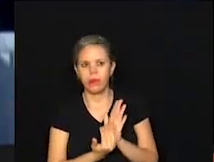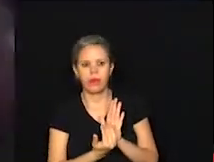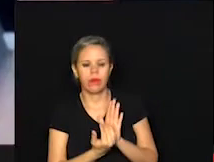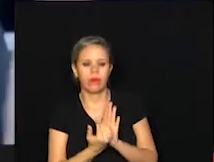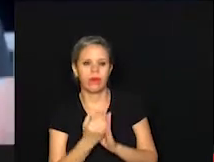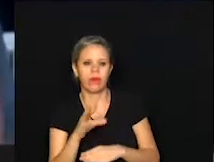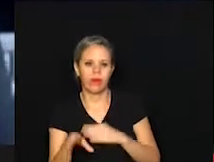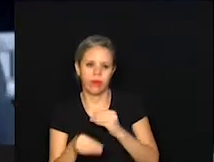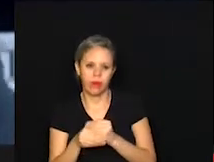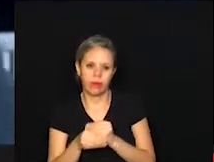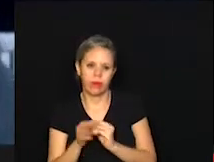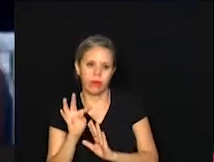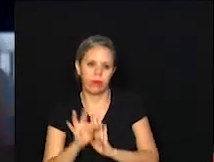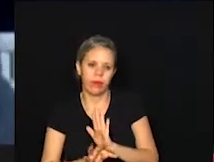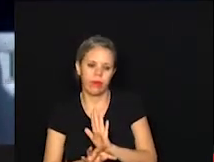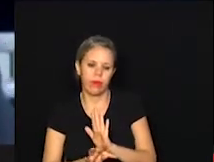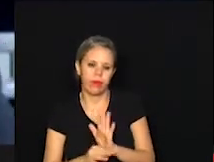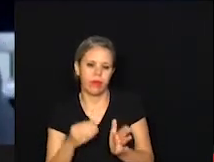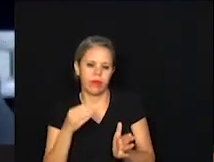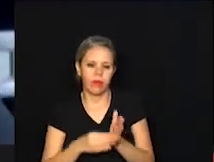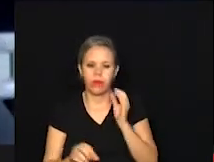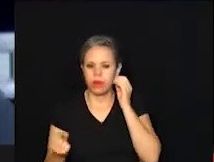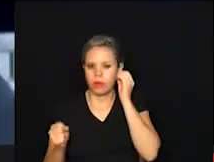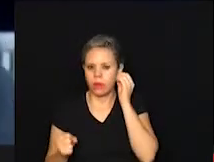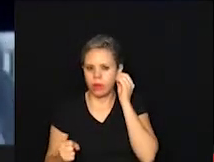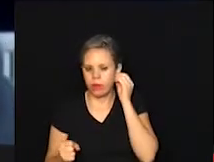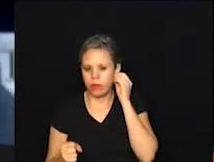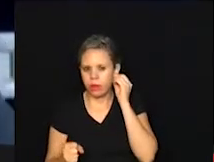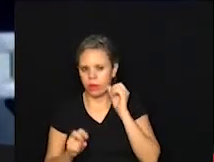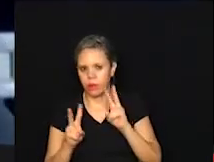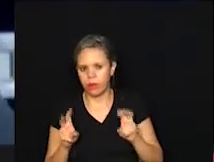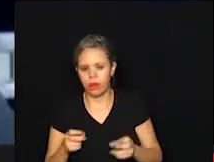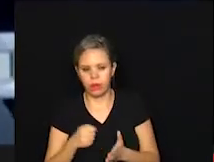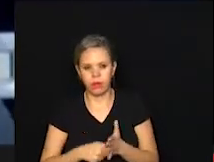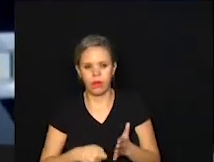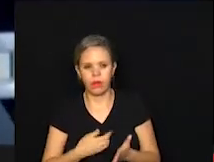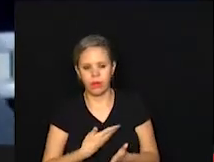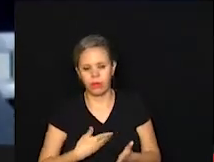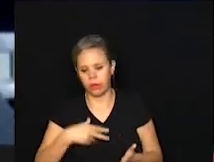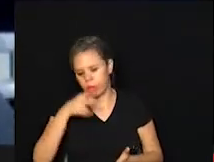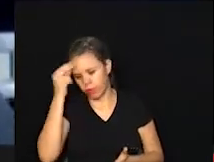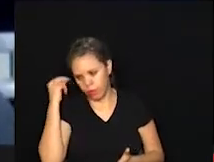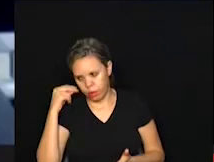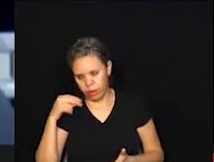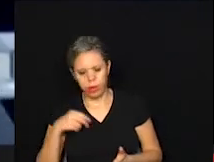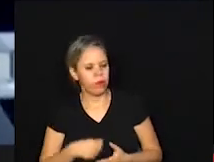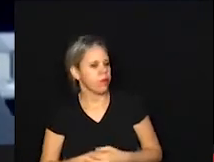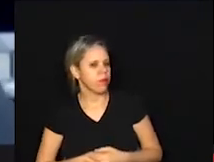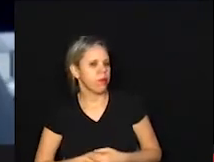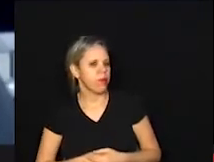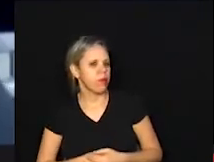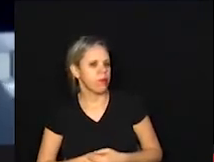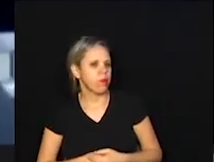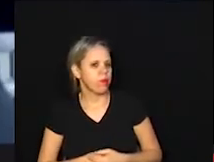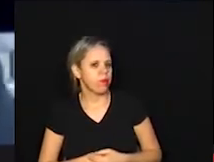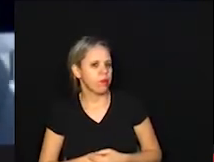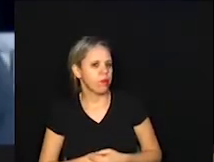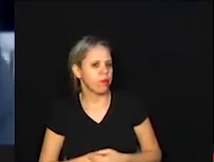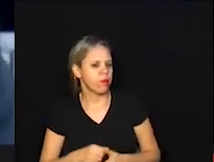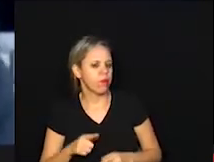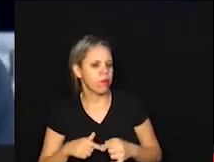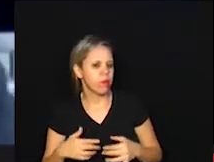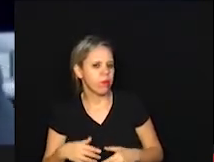fica acrescido o capítulo 8, intitulado Das Políticas Públicas, e aí ele vai